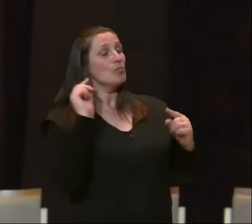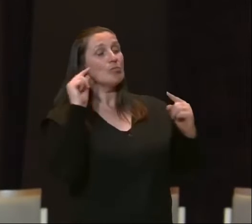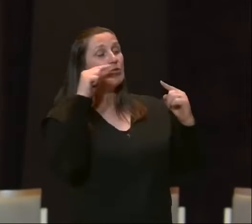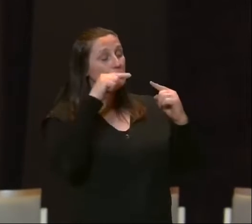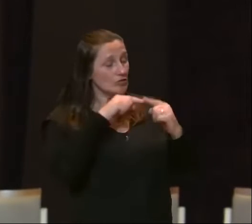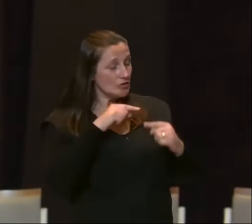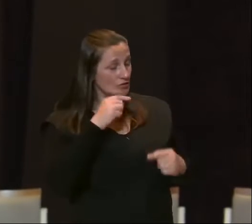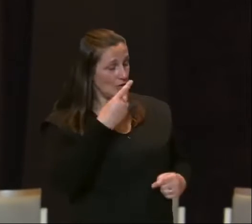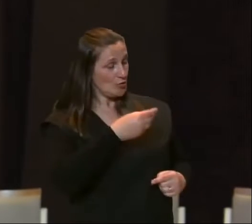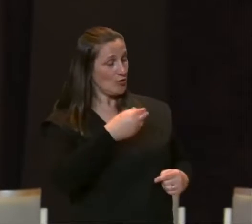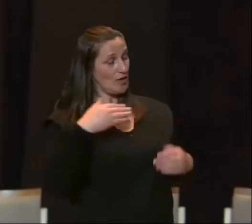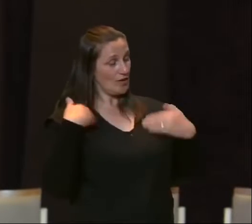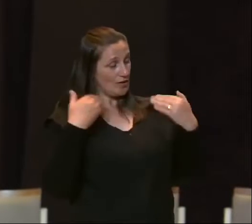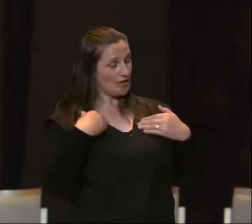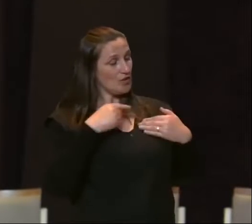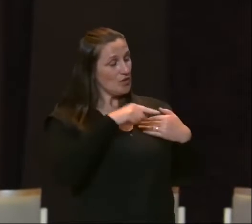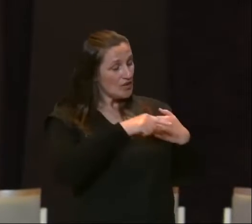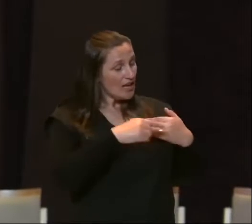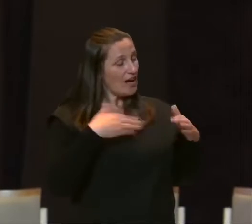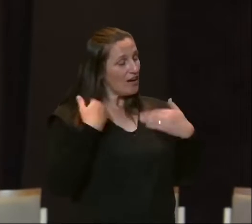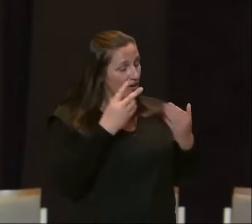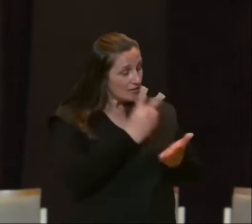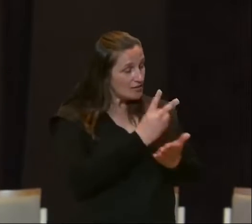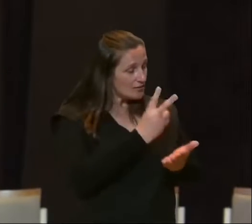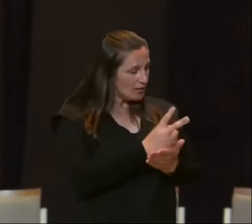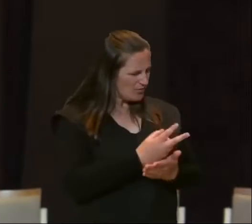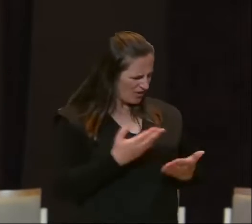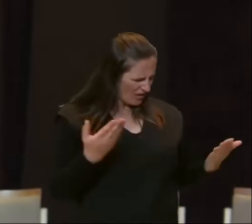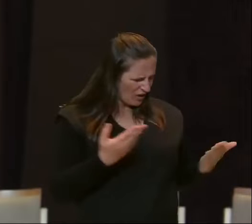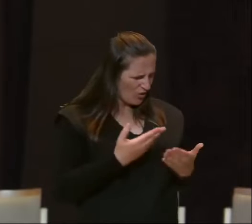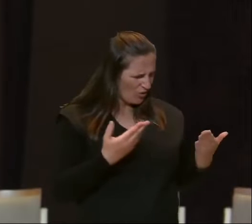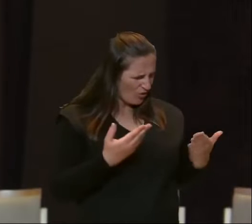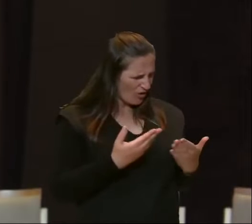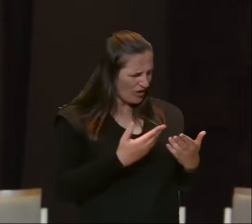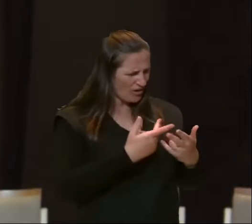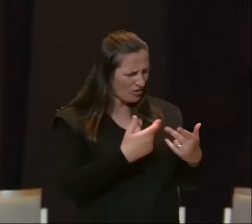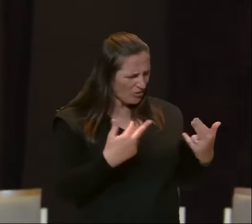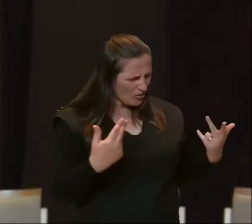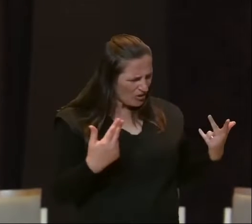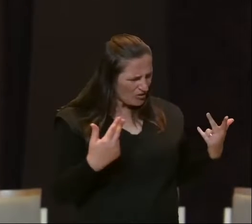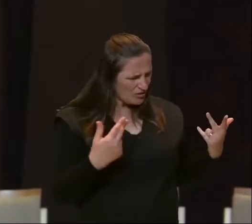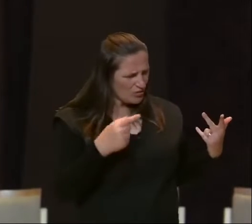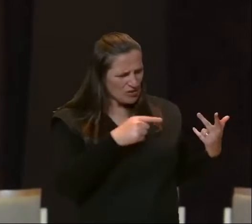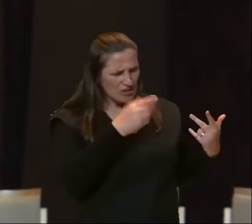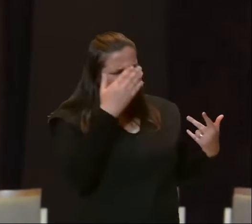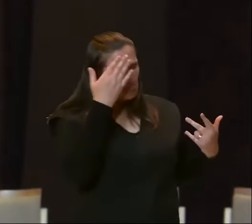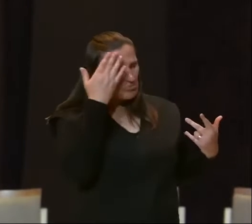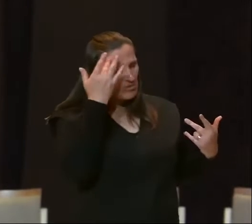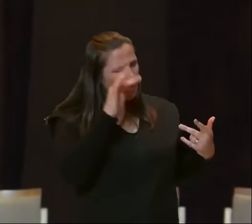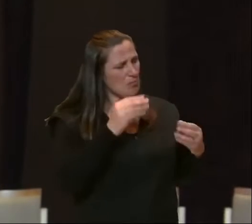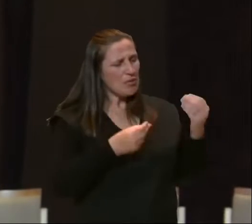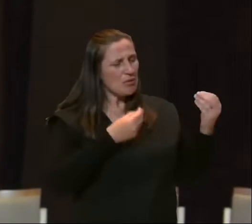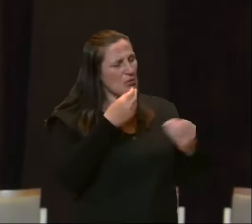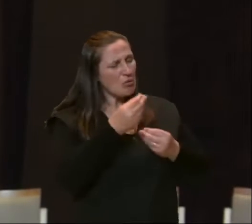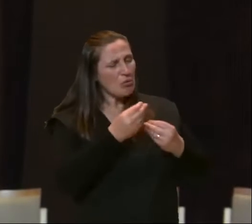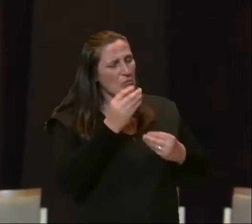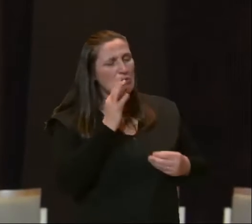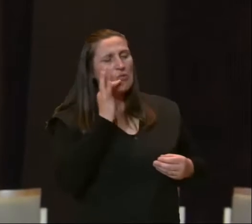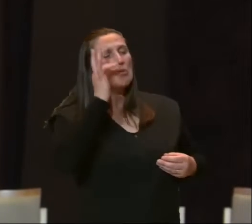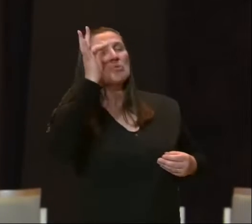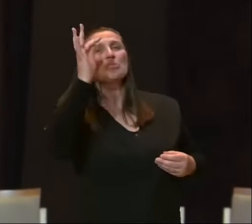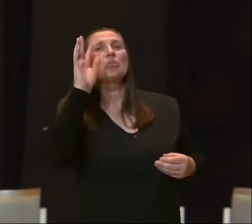viveu alegre. Agora, por uma situação que você não está sabendo resolver, não está conseguindo enxergar